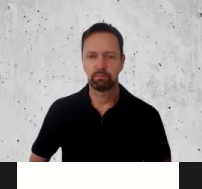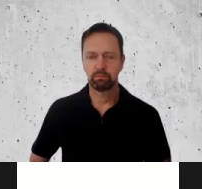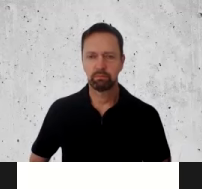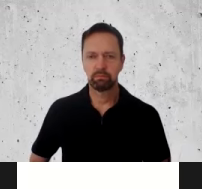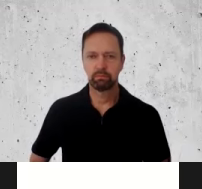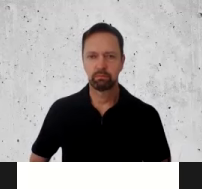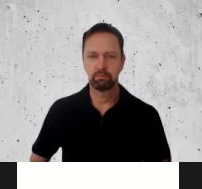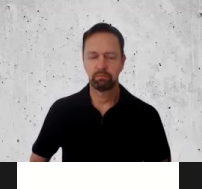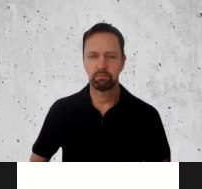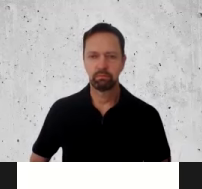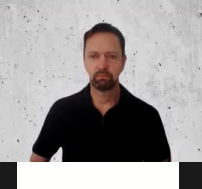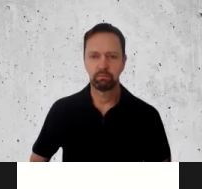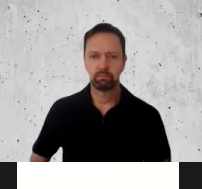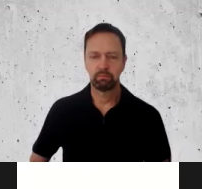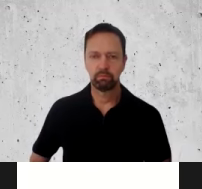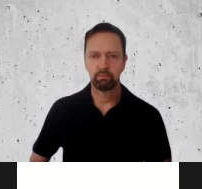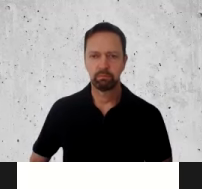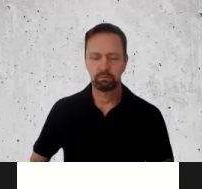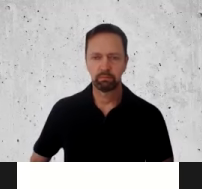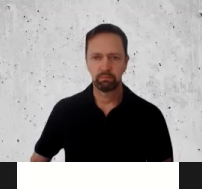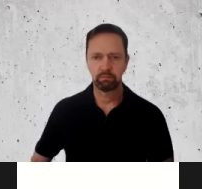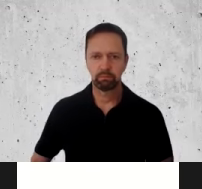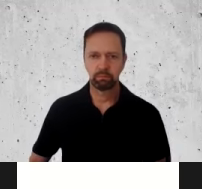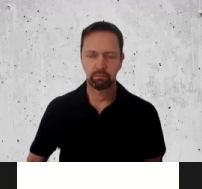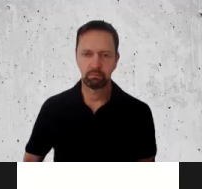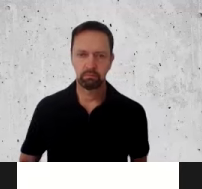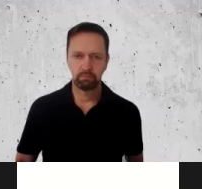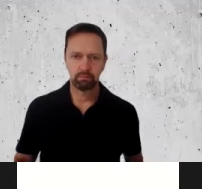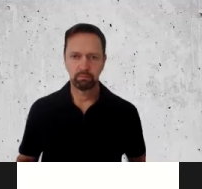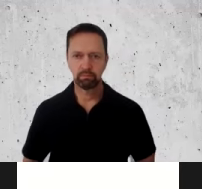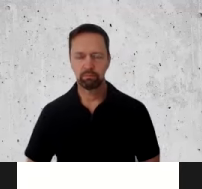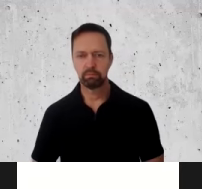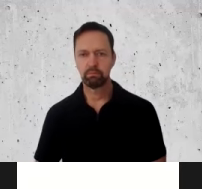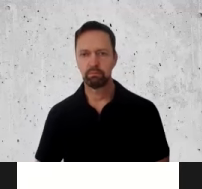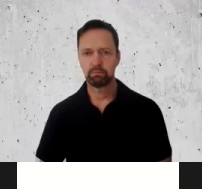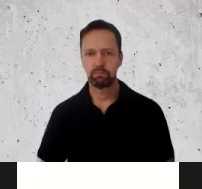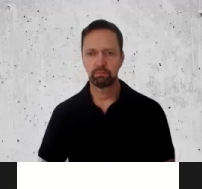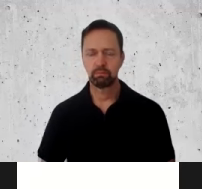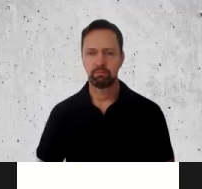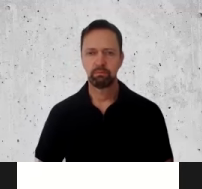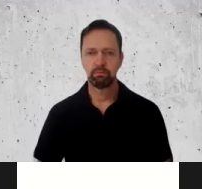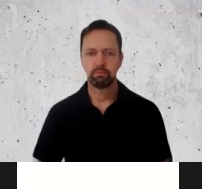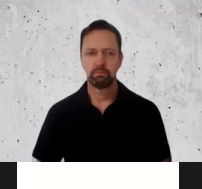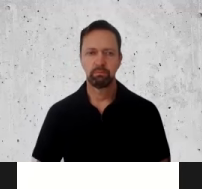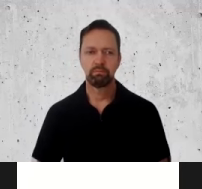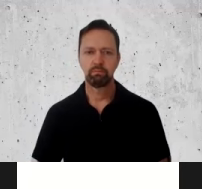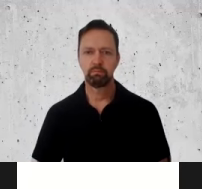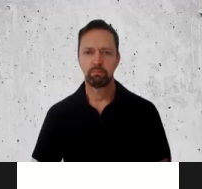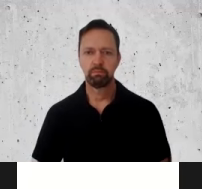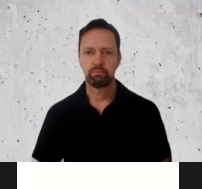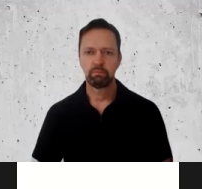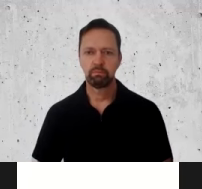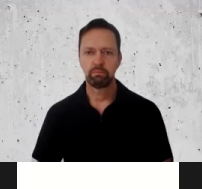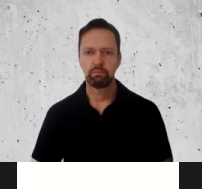de um ponto de vista crítico, né? A respeito do que seria esse funcionamento ótimo das instituições, em particular do judiciário.